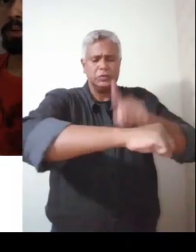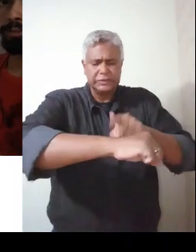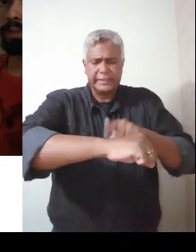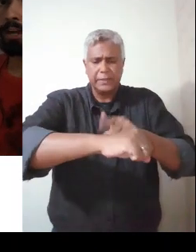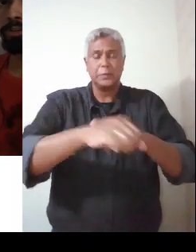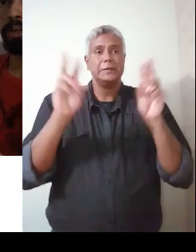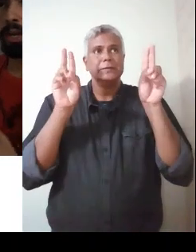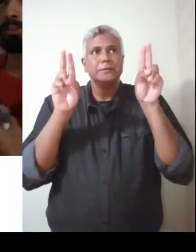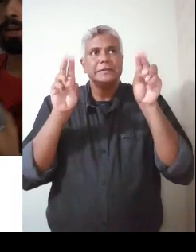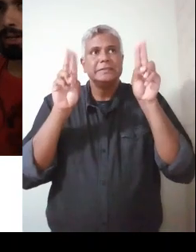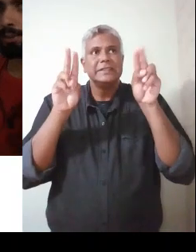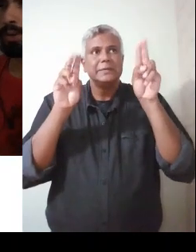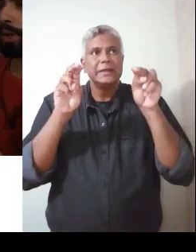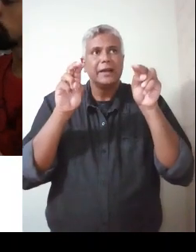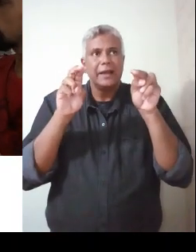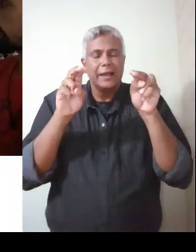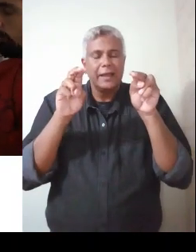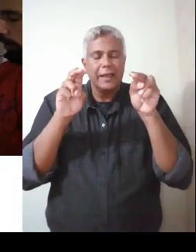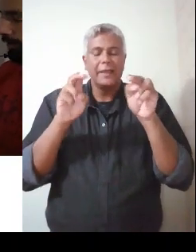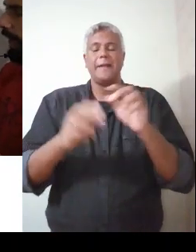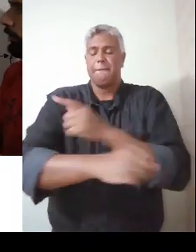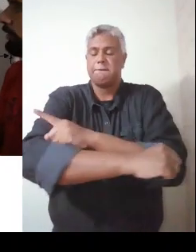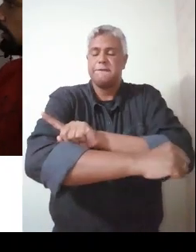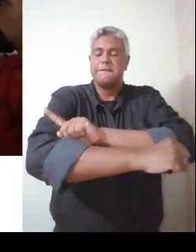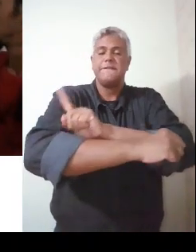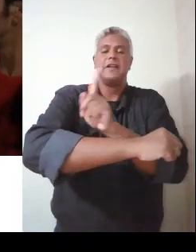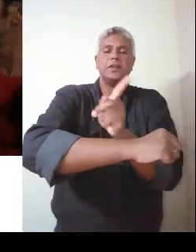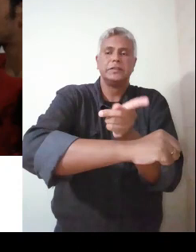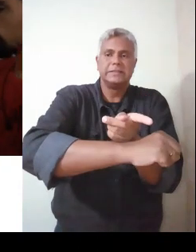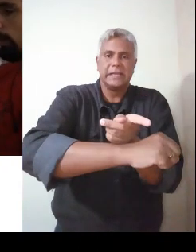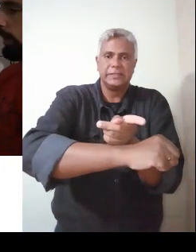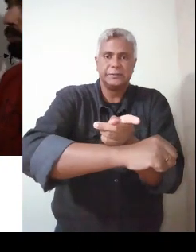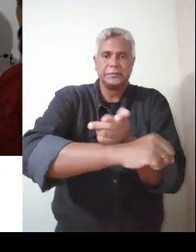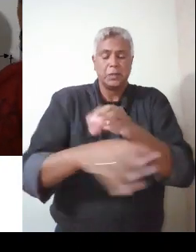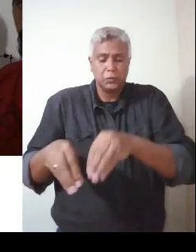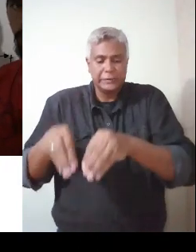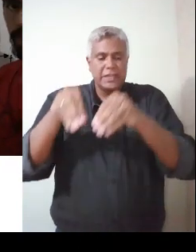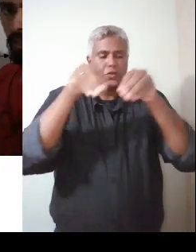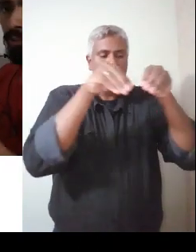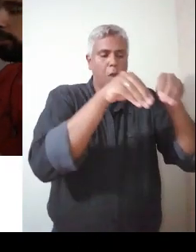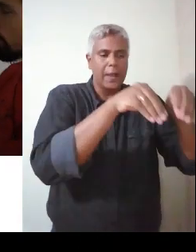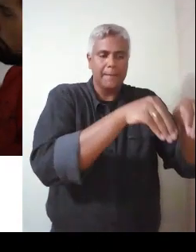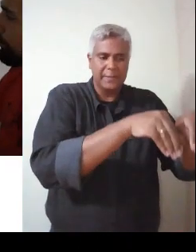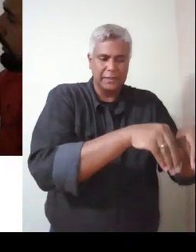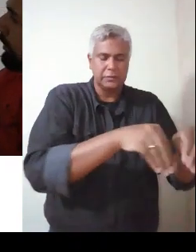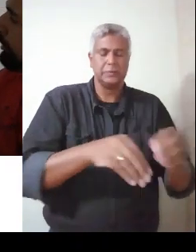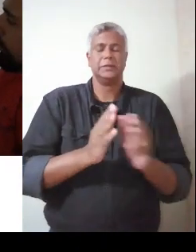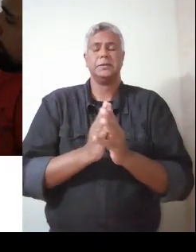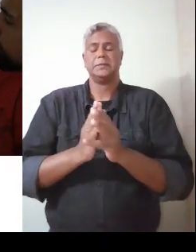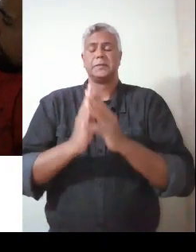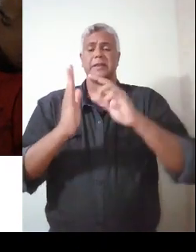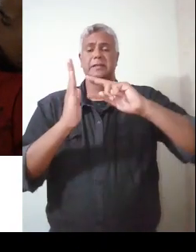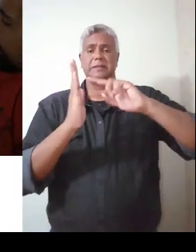de velocidade. Esta relação é intitulada de velocidade. Num deslocamento, pela nossa definição,